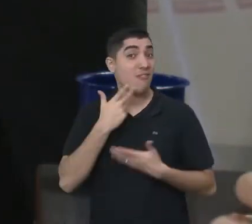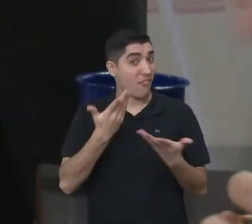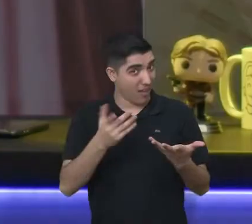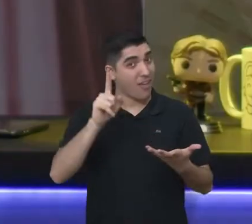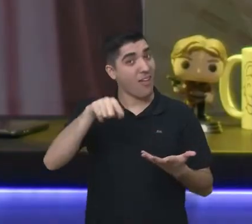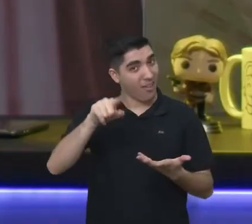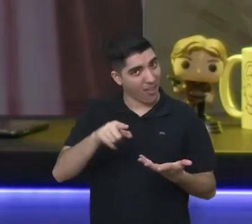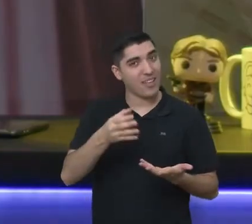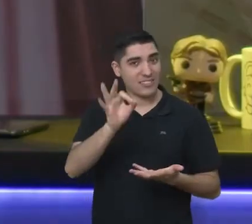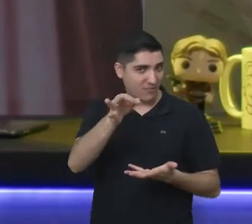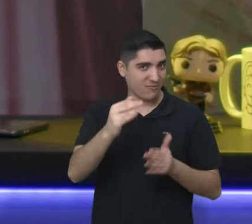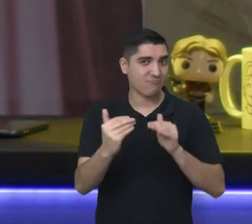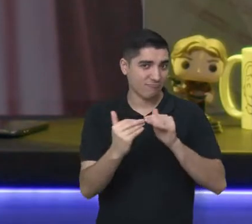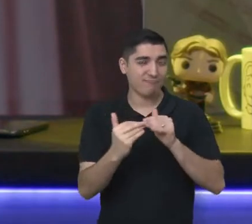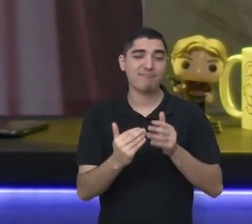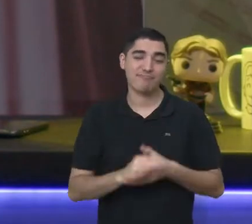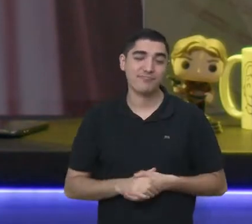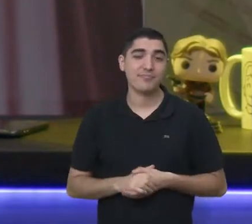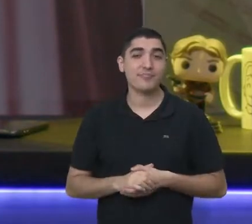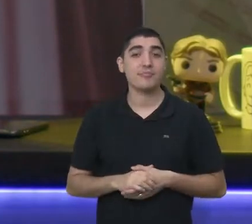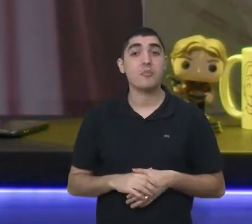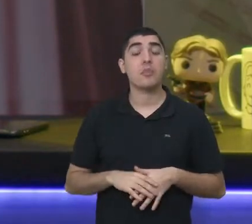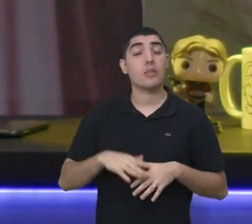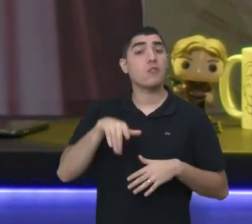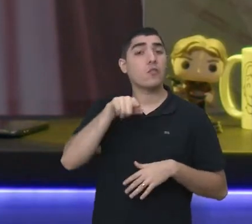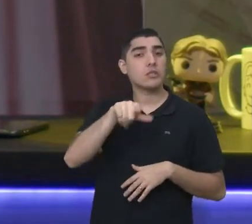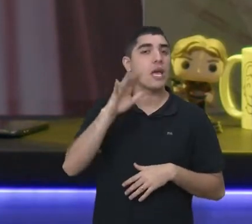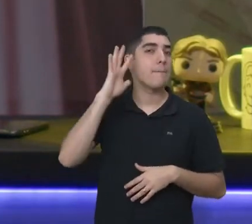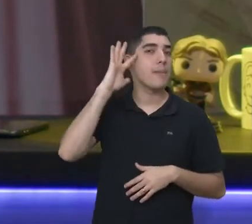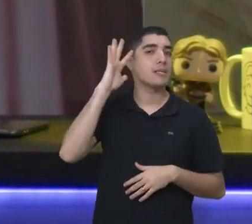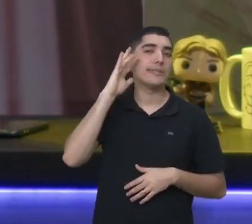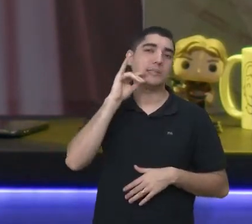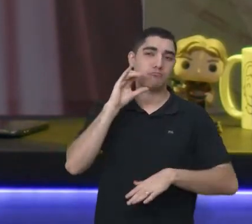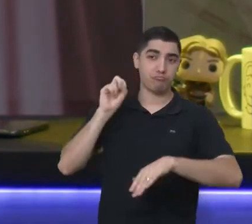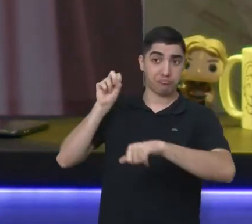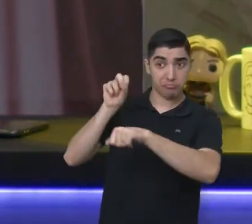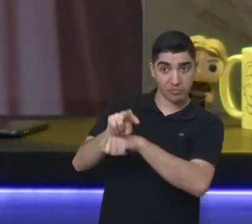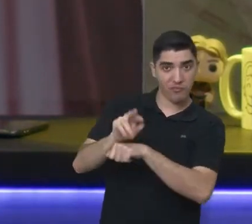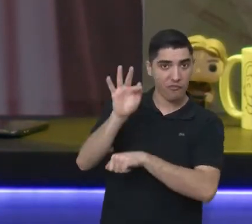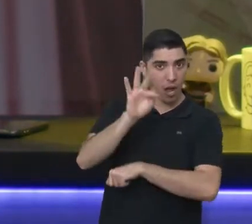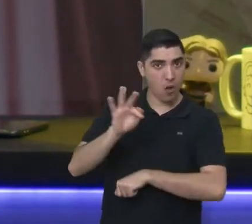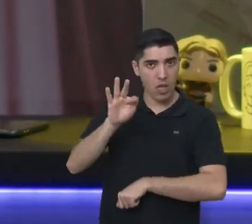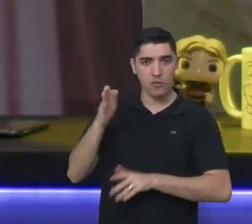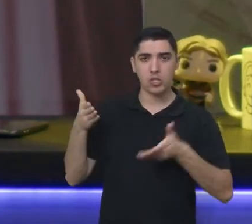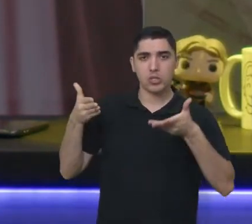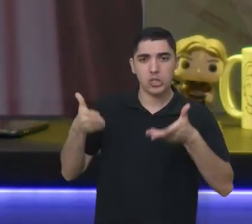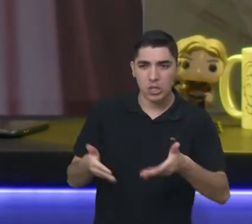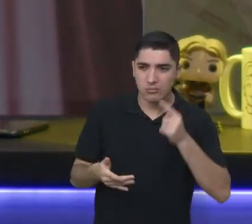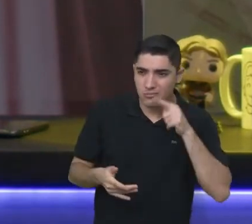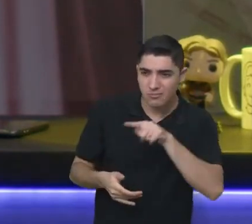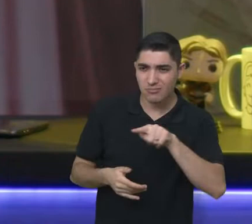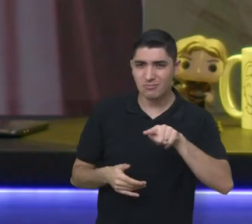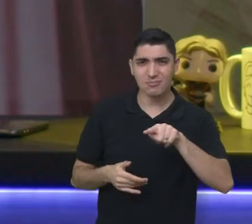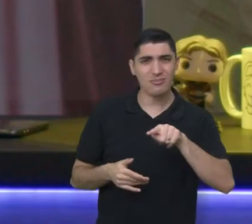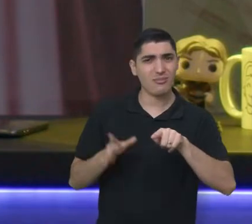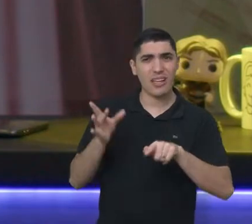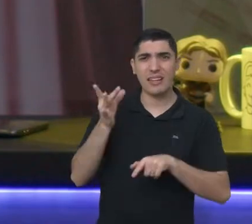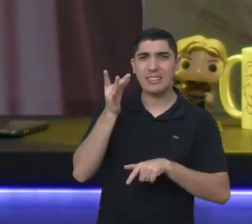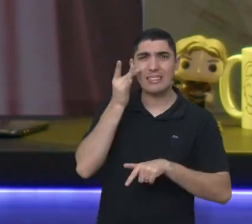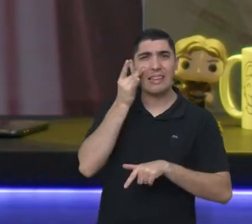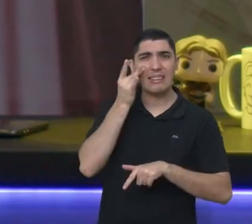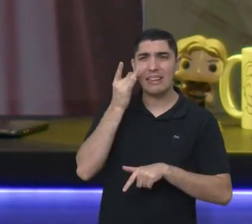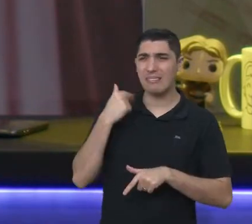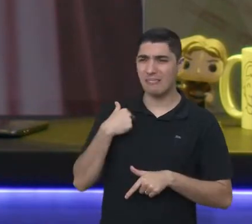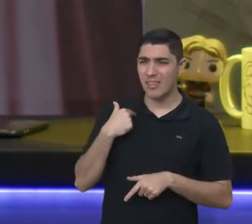aqui. Sua primeira impressão na faculdade era isso que você imaginava que seria a faculdade? Você chegou lá, não tinha nada a ver do que você